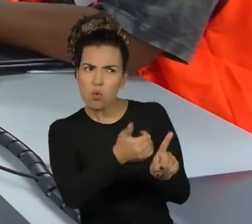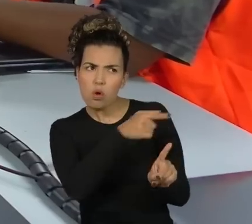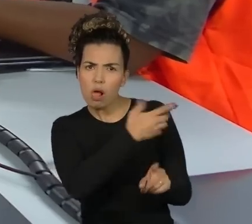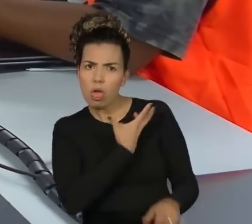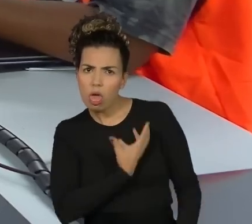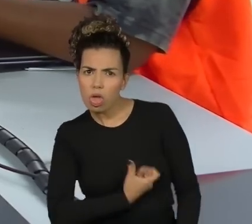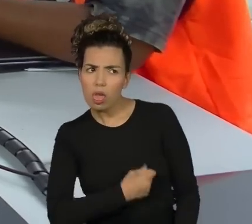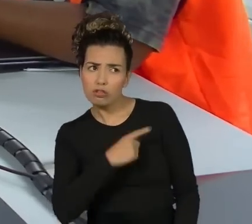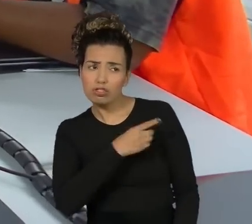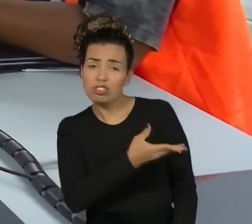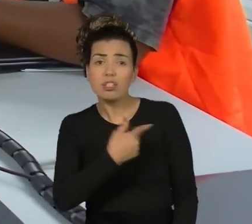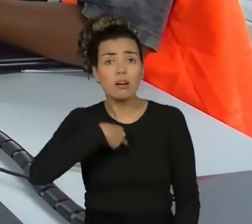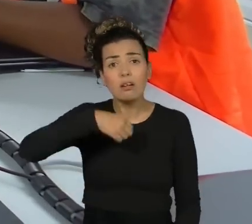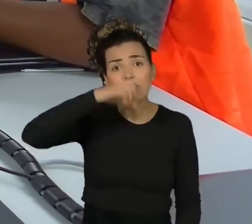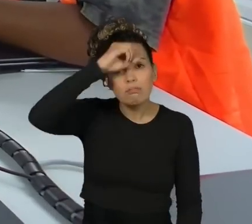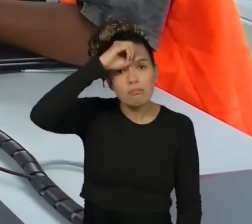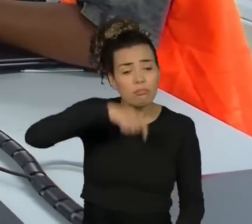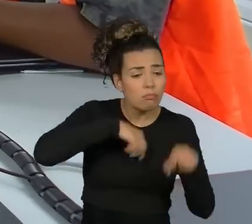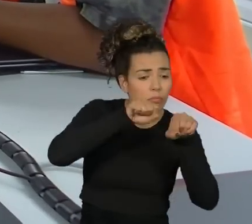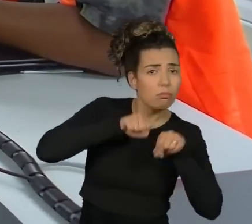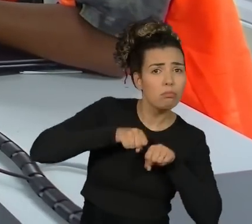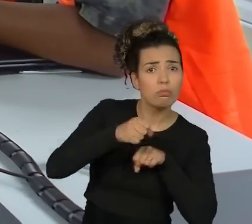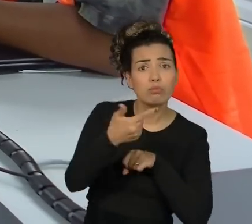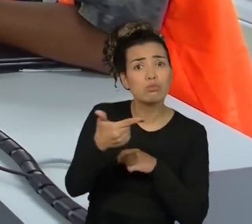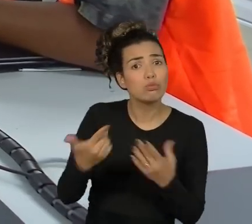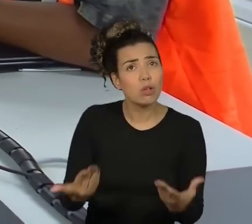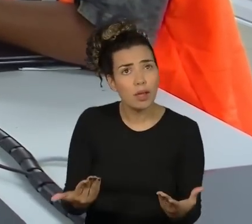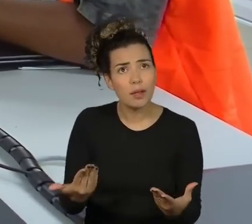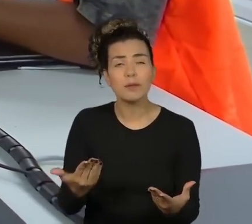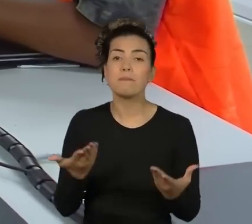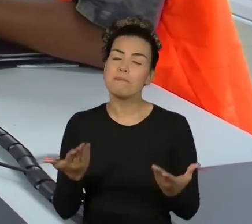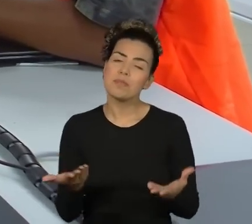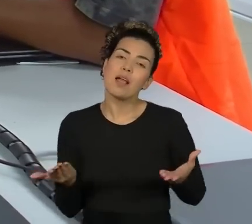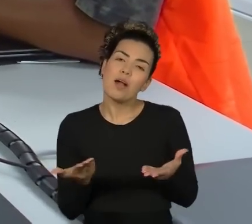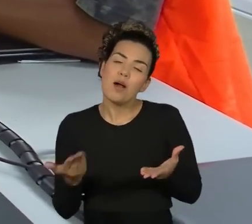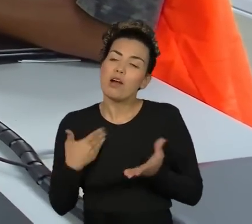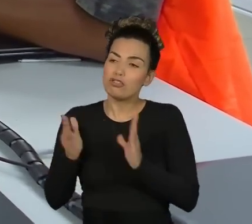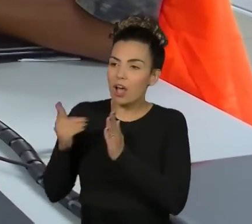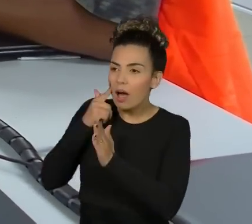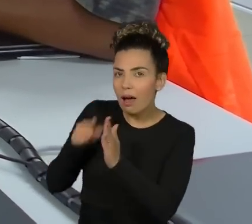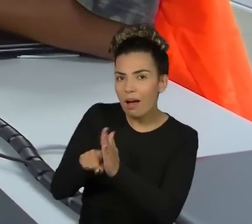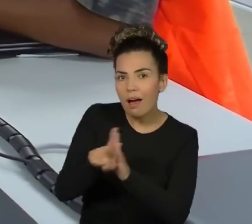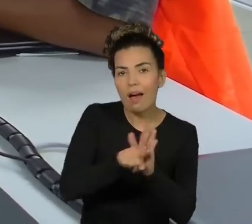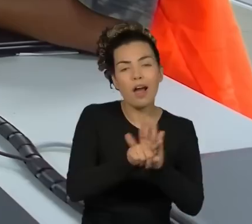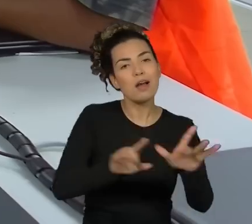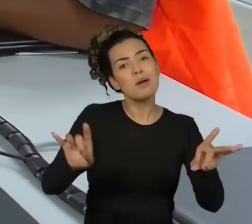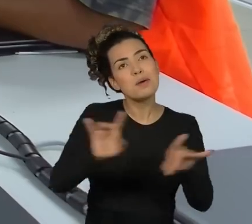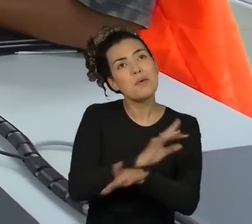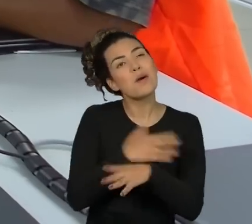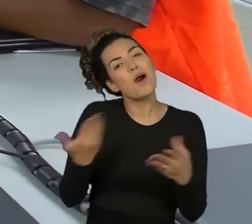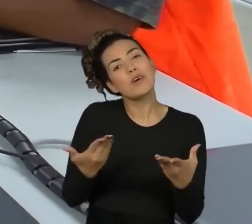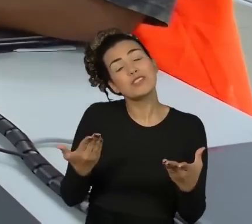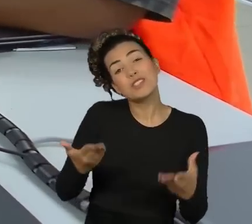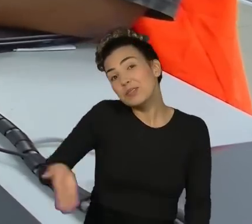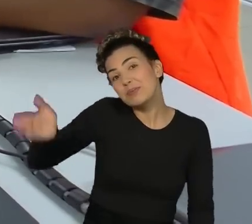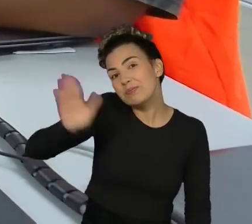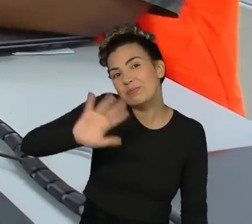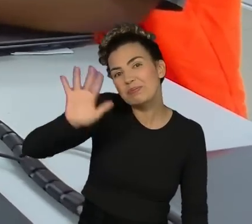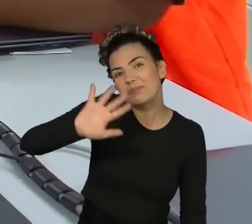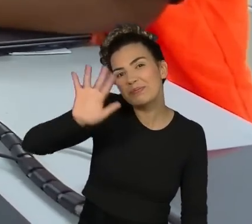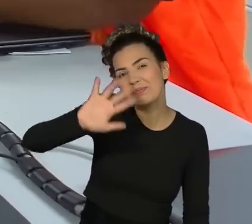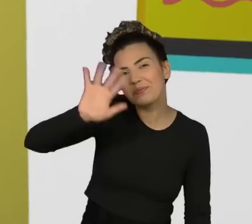Então, depois de muita pesquisa, muita entrevista, muito estudo, a gente se despede do dia de hoje.